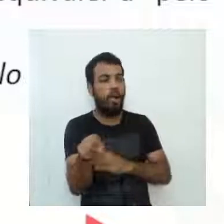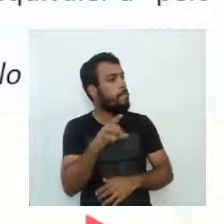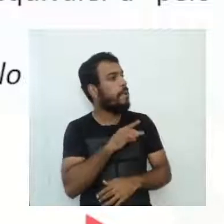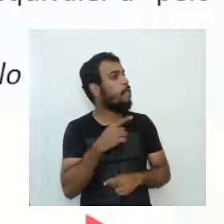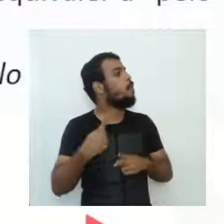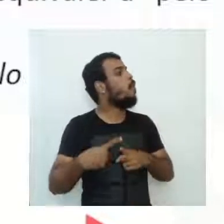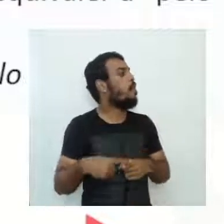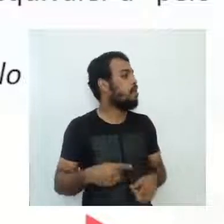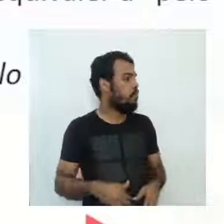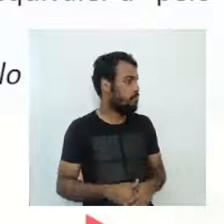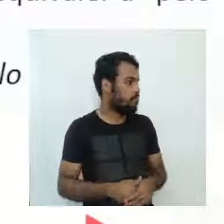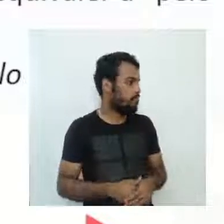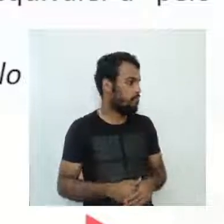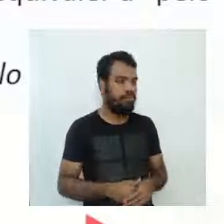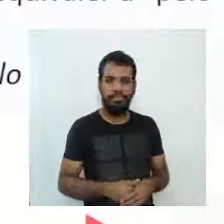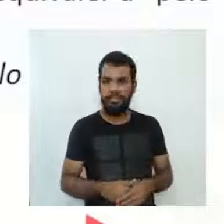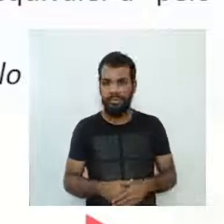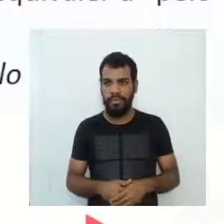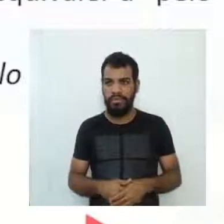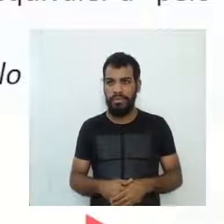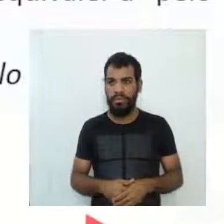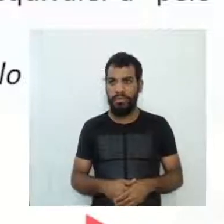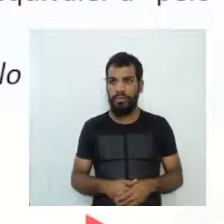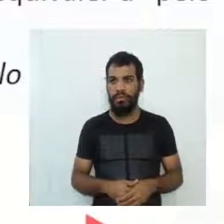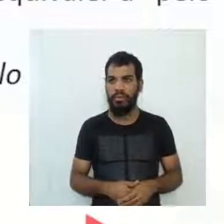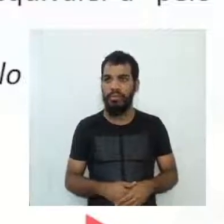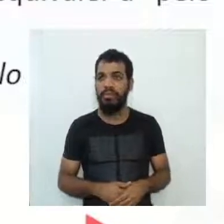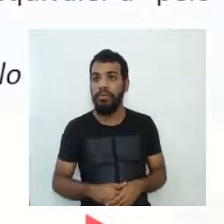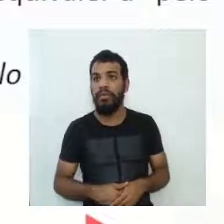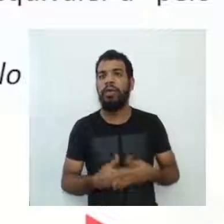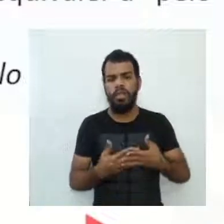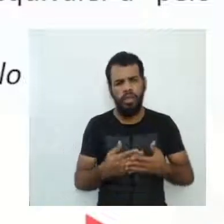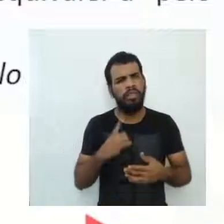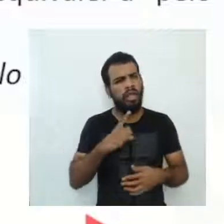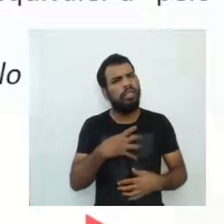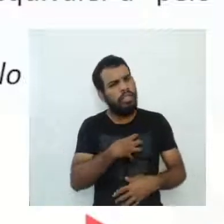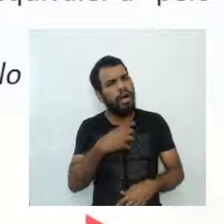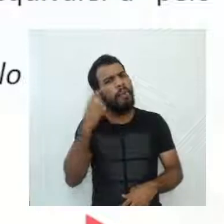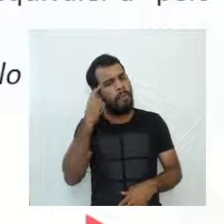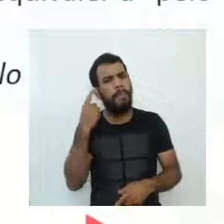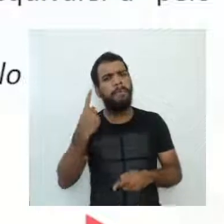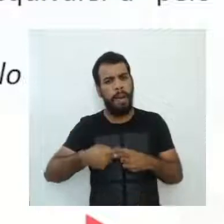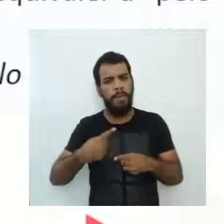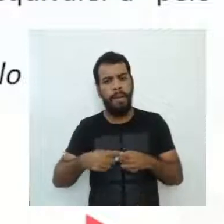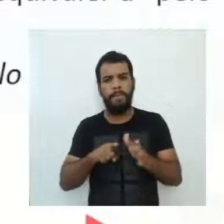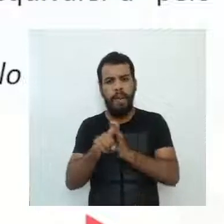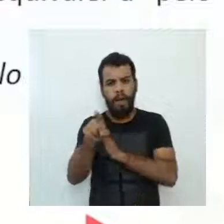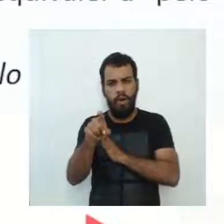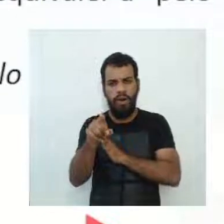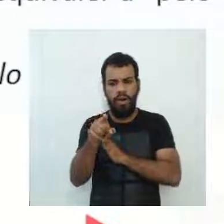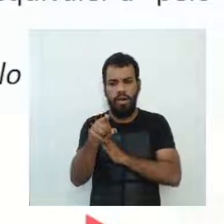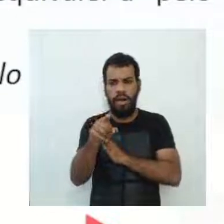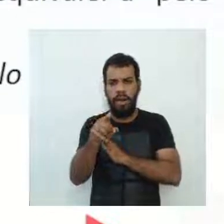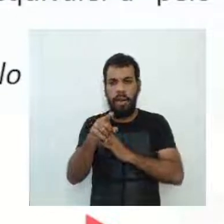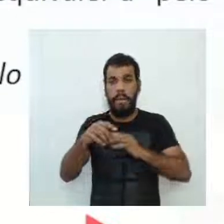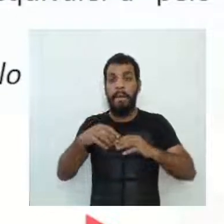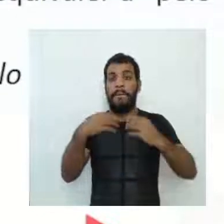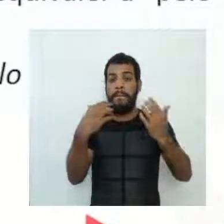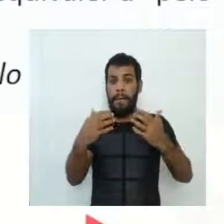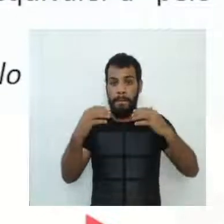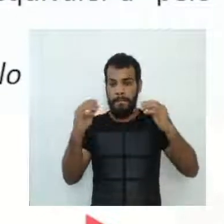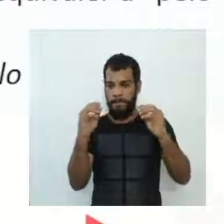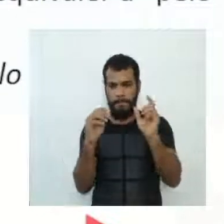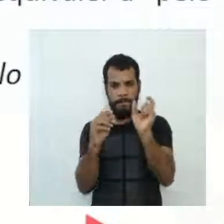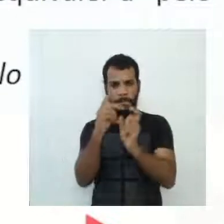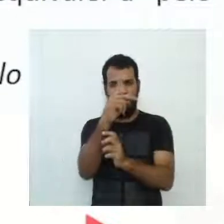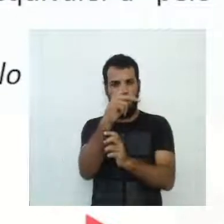pergunta permanece. A ideia da pergunta permanece. Mas ao invés de a gente perguntar diretamente ao interlocutor,